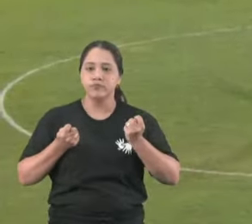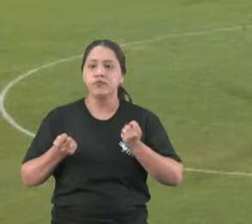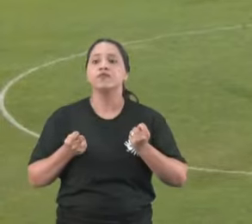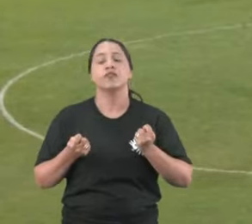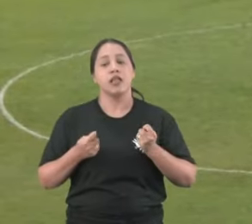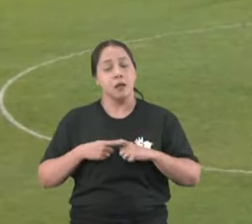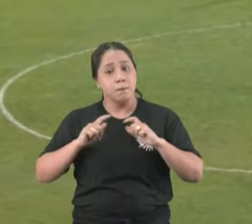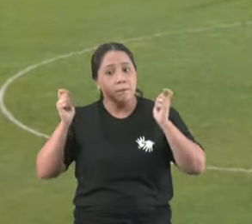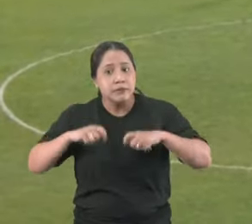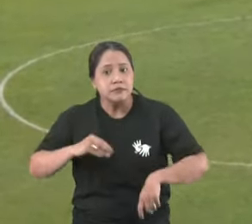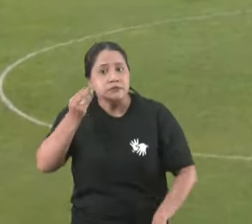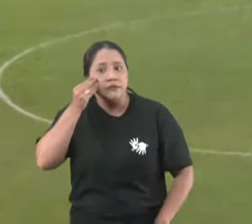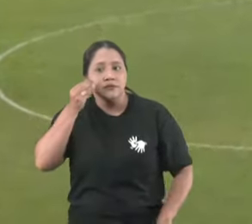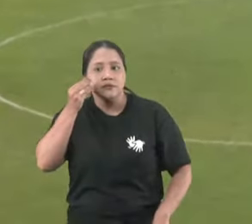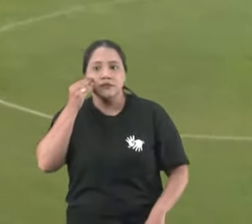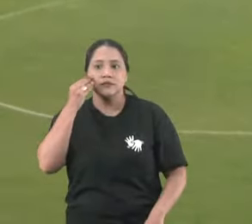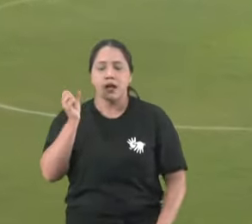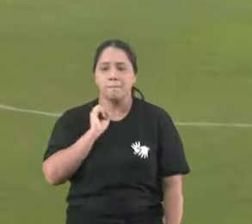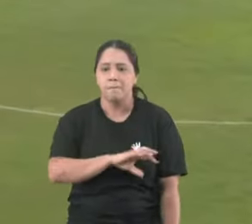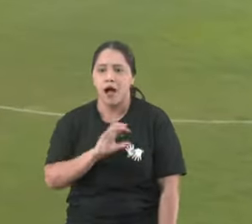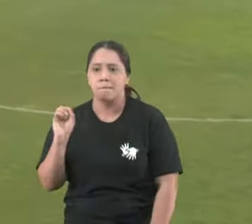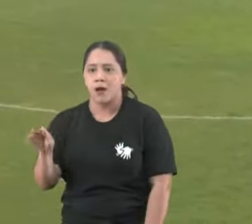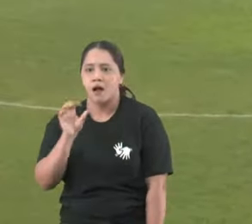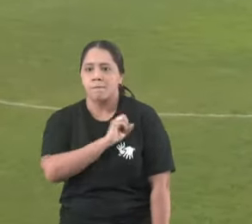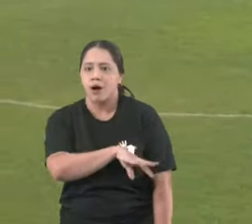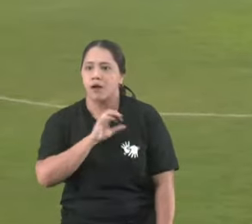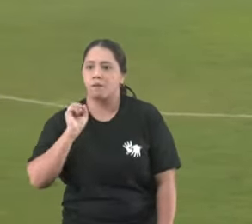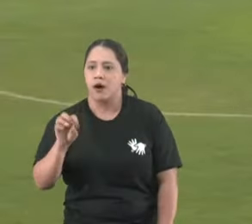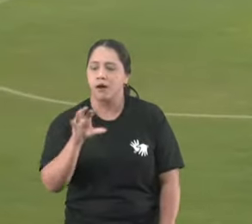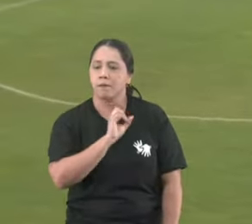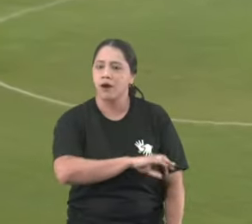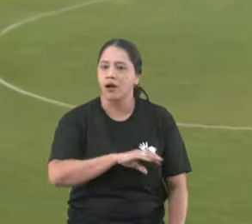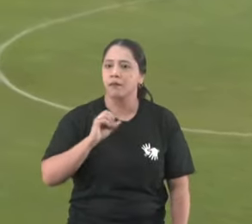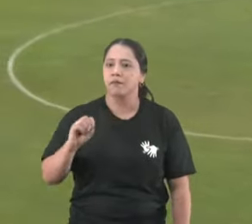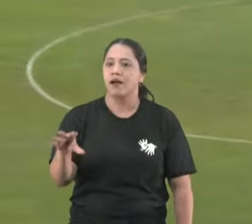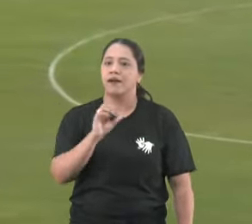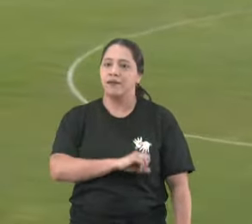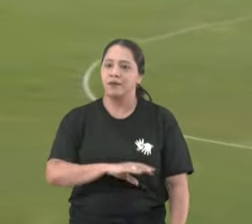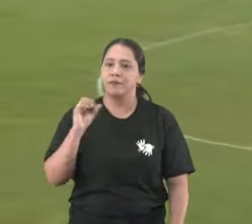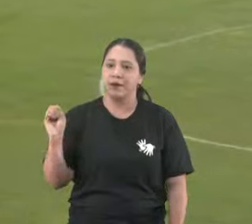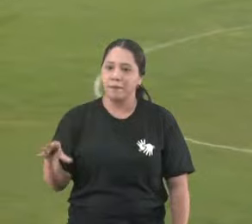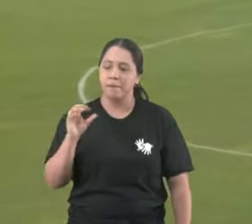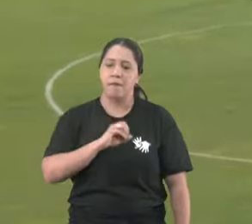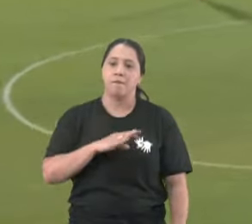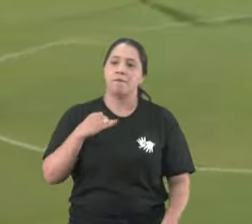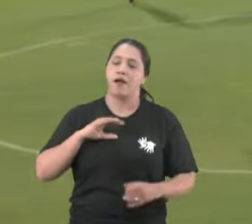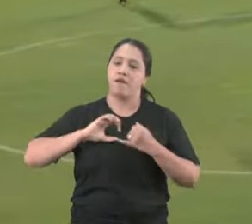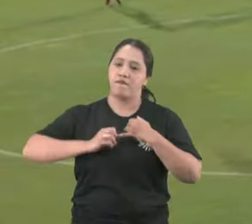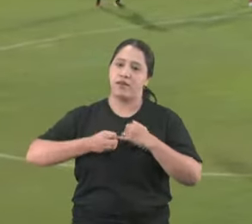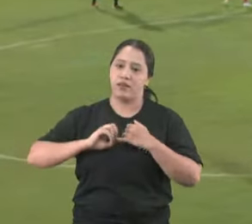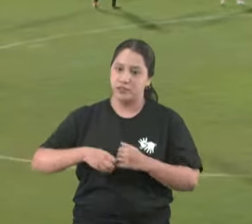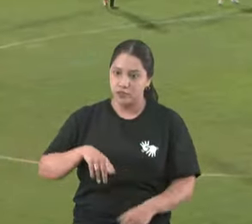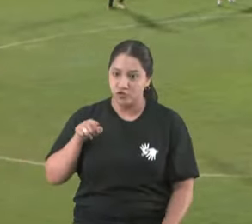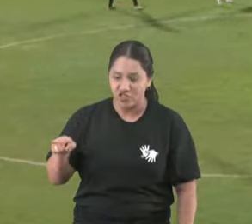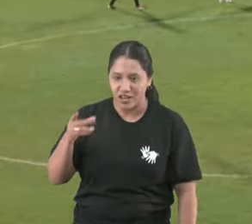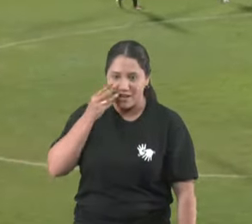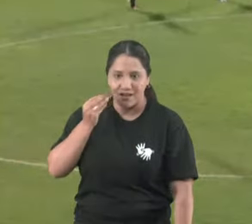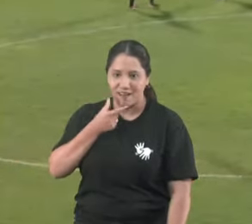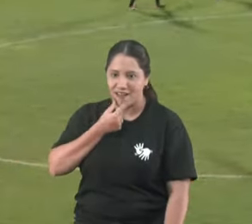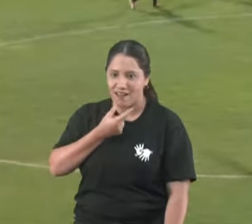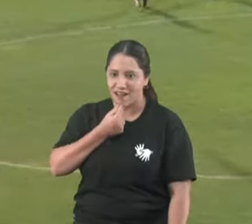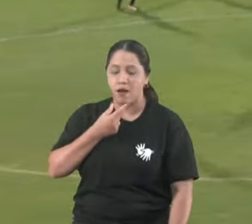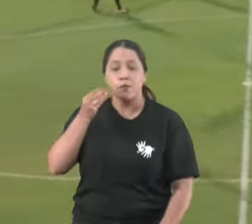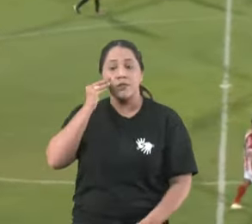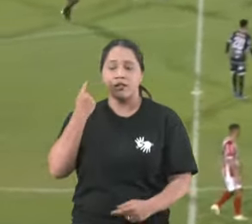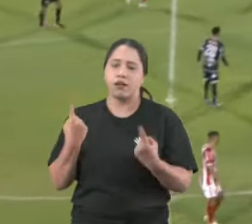capacidade, buscar um lance, forçar uma jogada em cima do Anderson Feijão para tentar ter pelo menos a